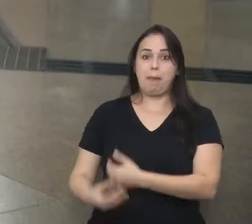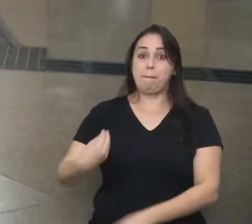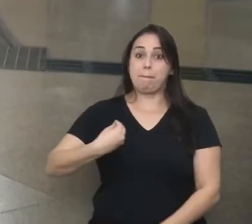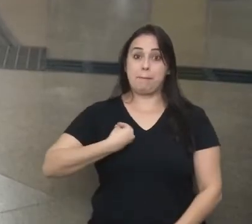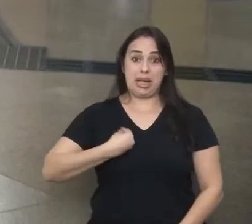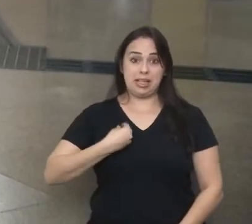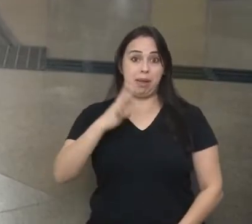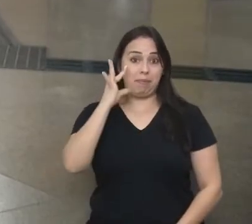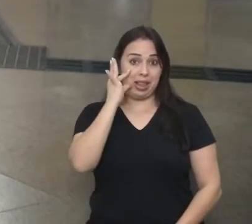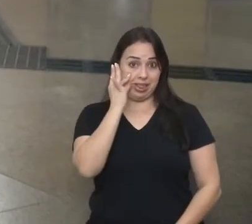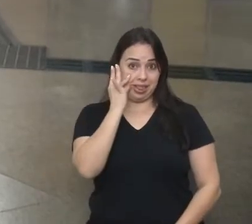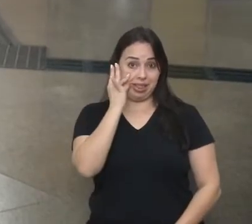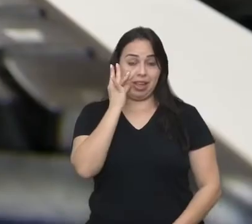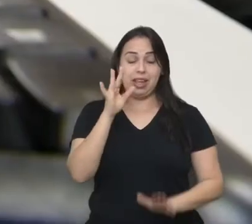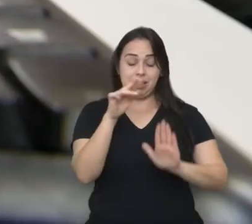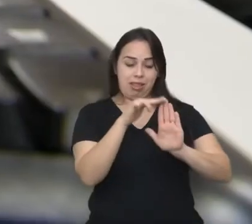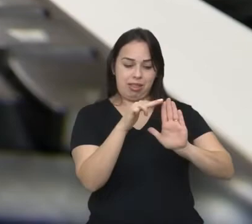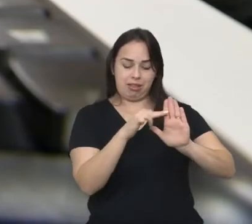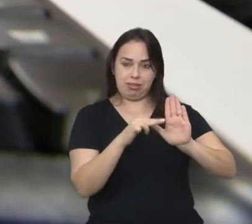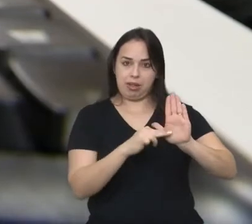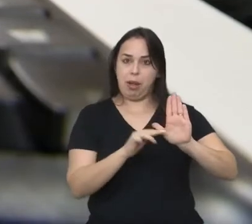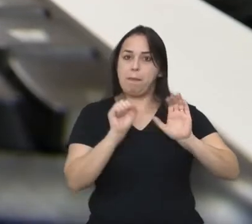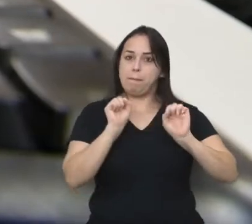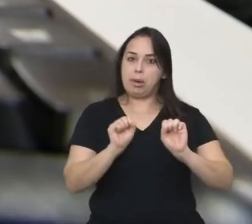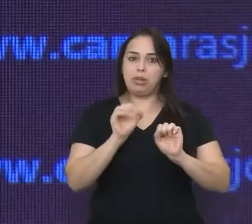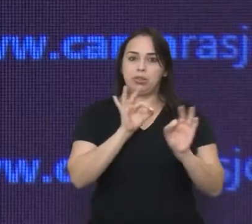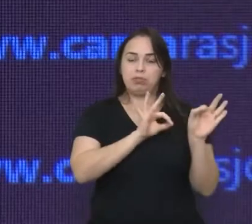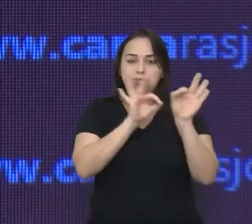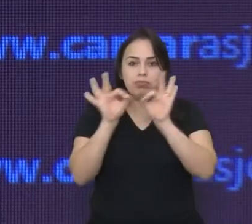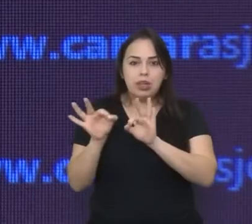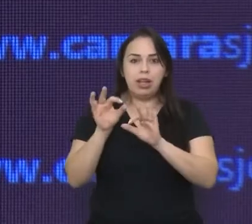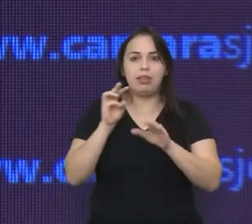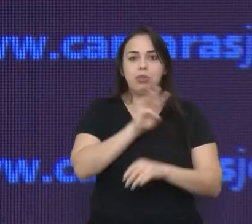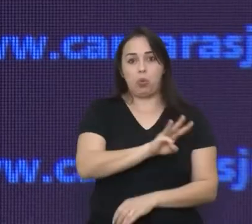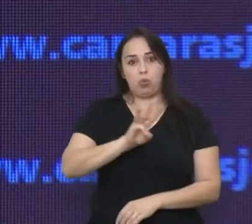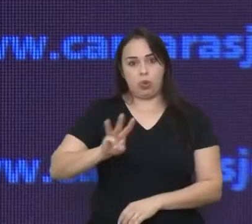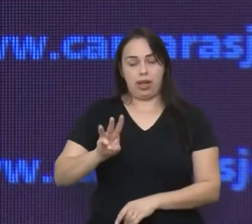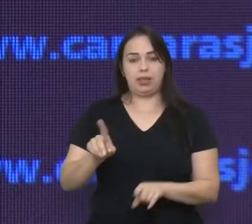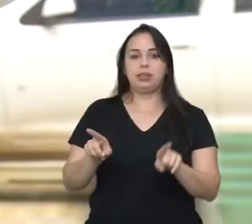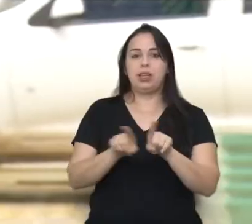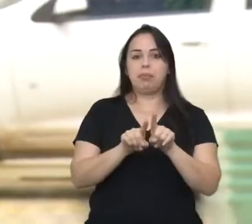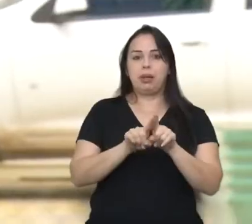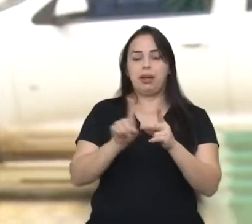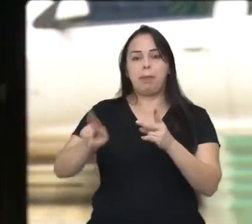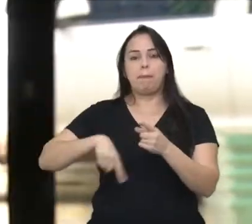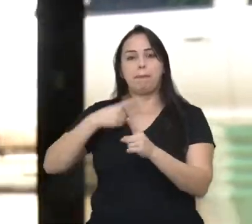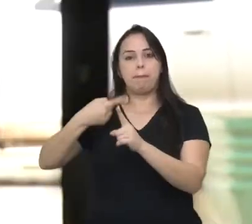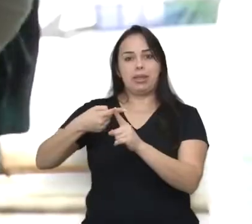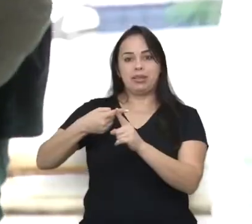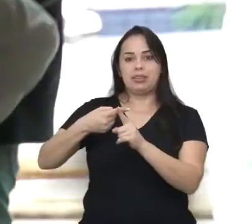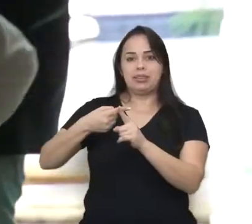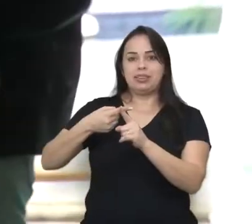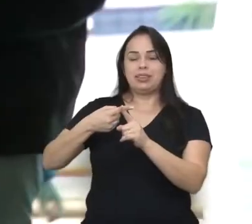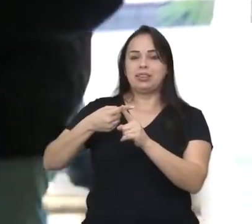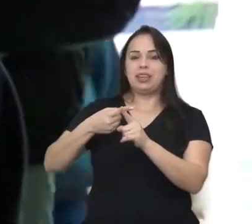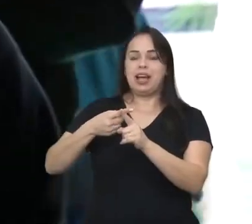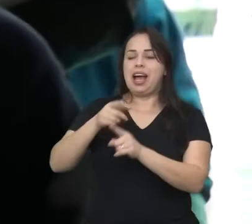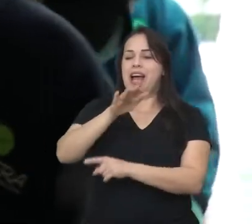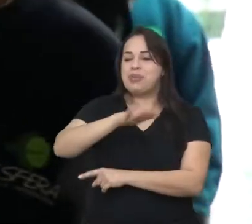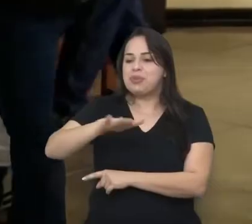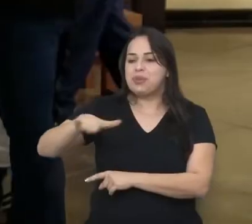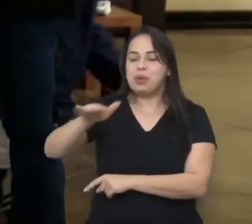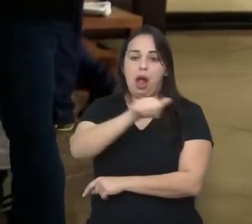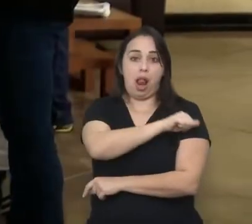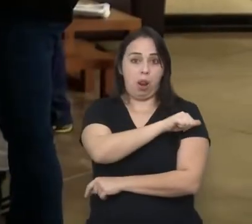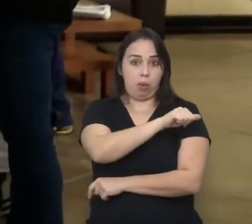menos 10 dias de antecedência e todas as regras você confere no nosso site. E a participação popular também está